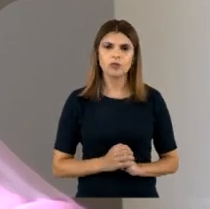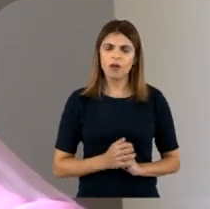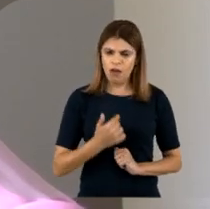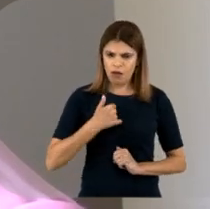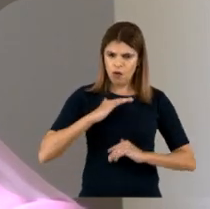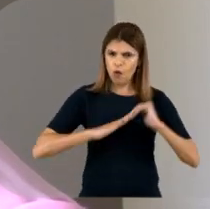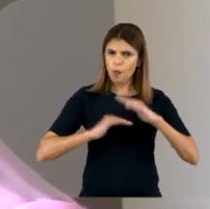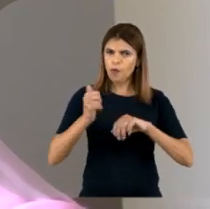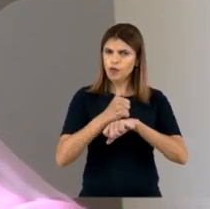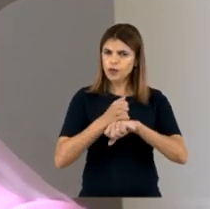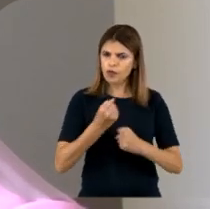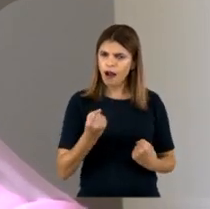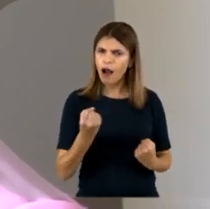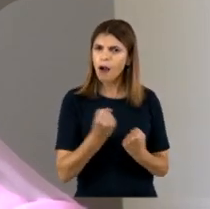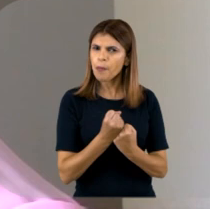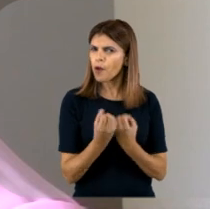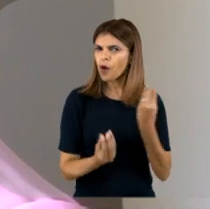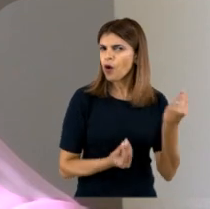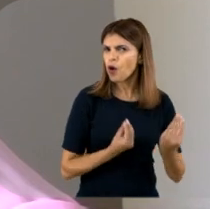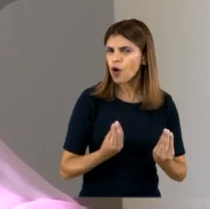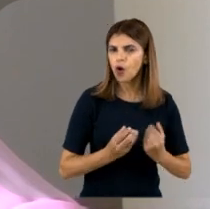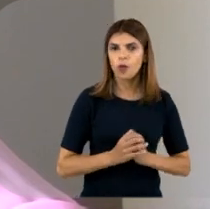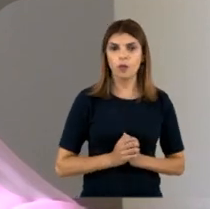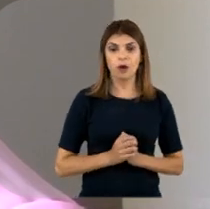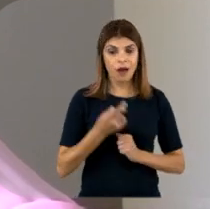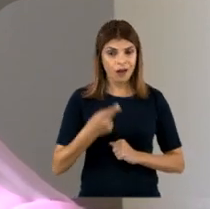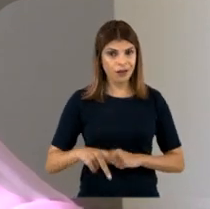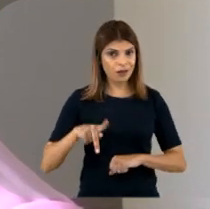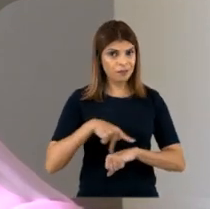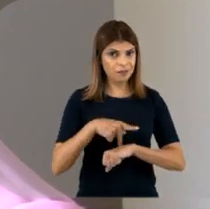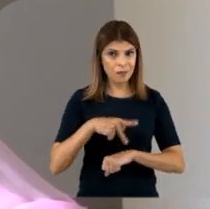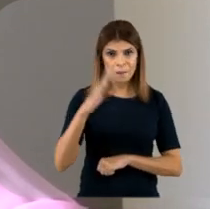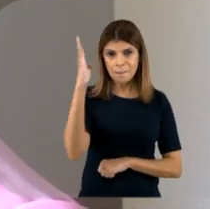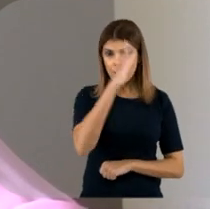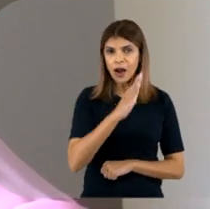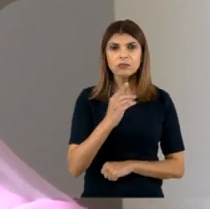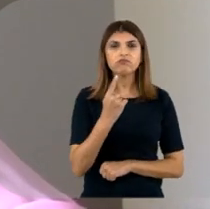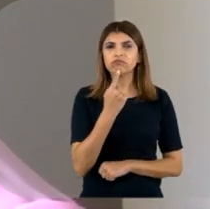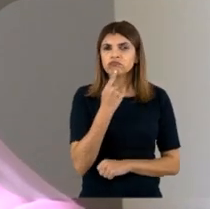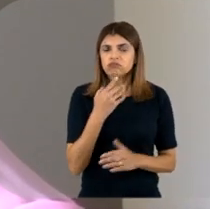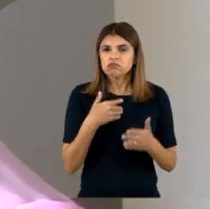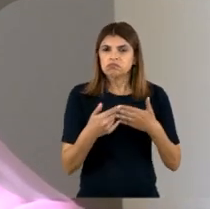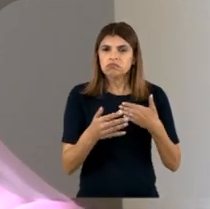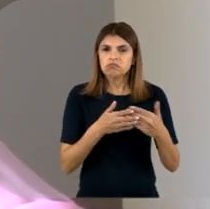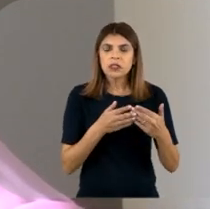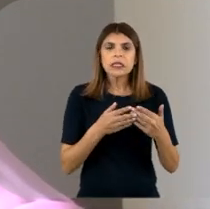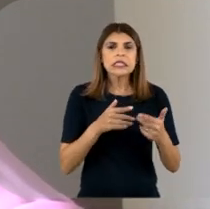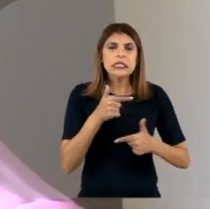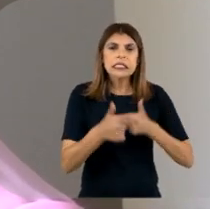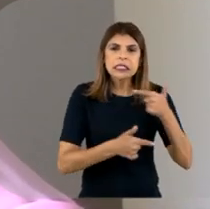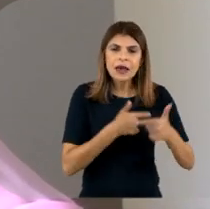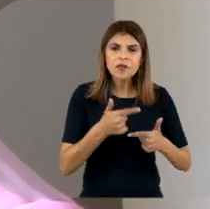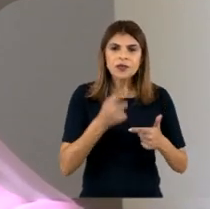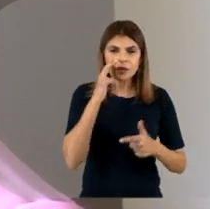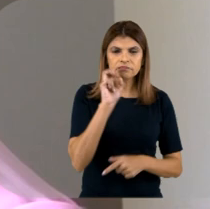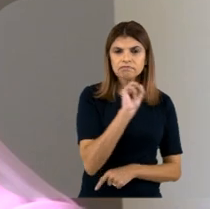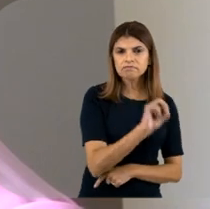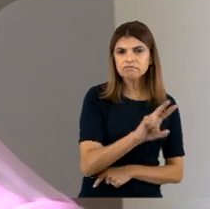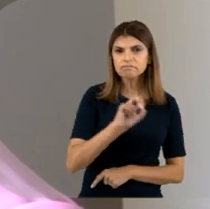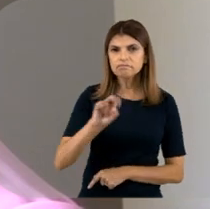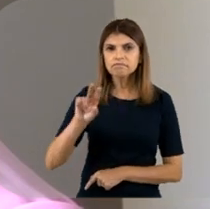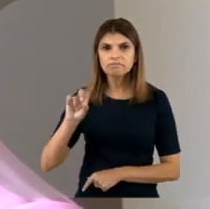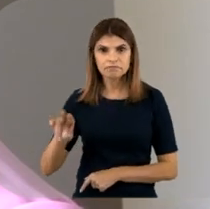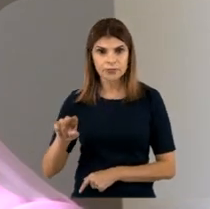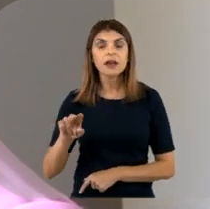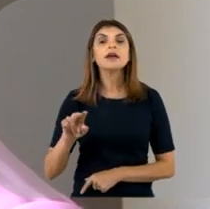ele ampara? Se estamos num país no qual há uma restrição na quantidade de serviços de aborto